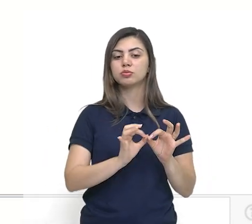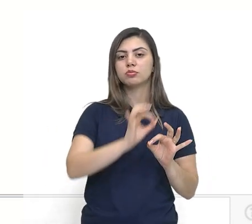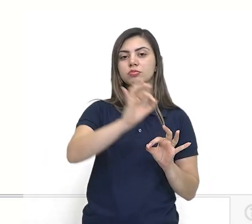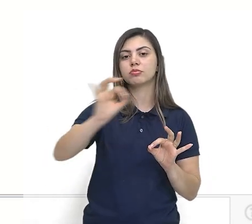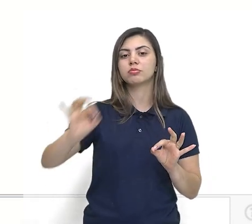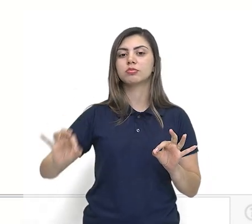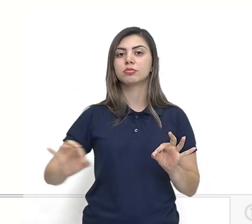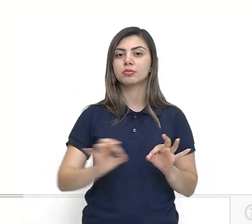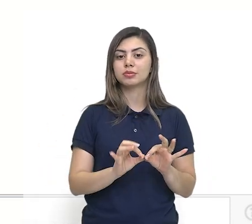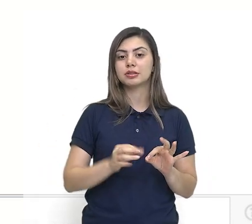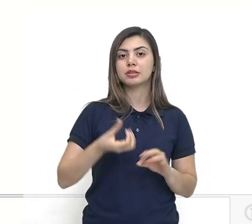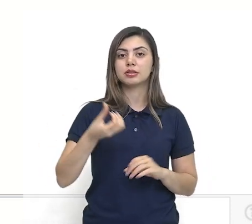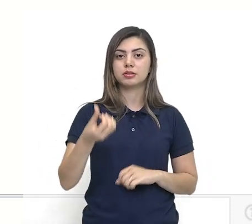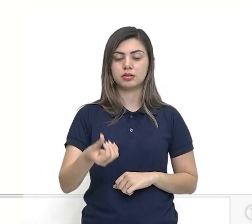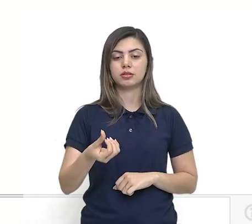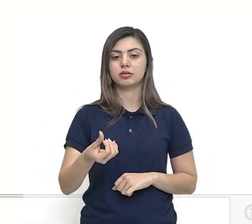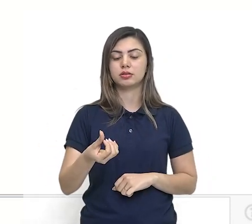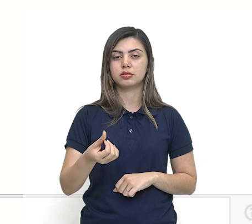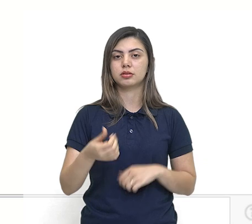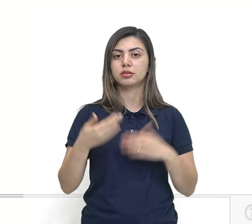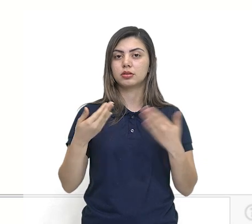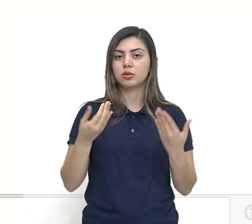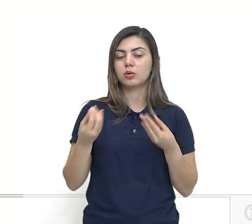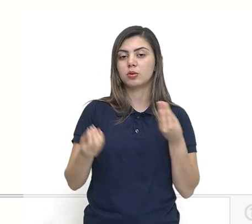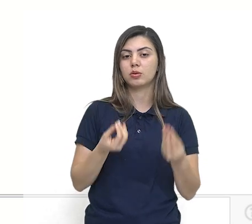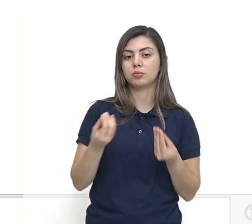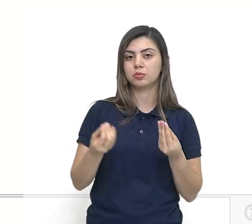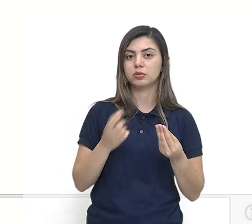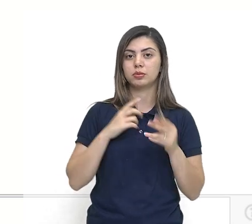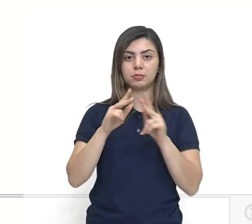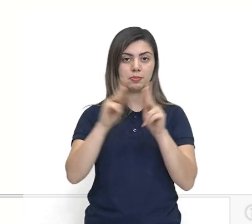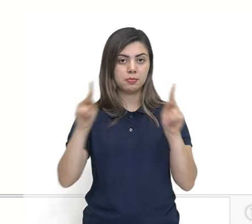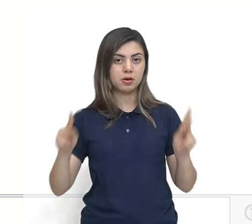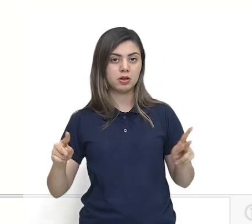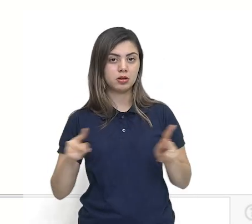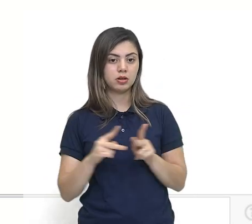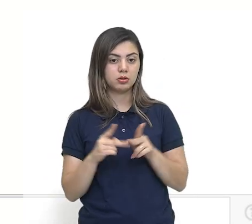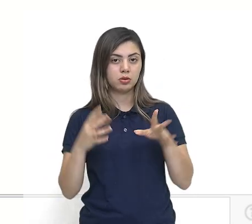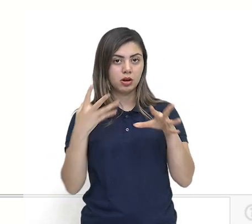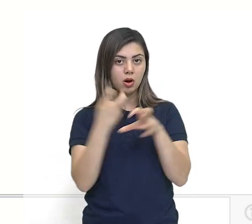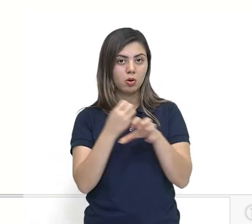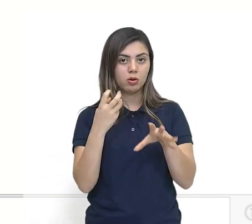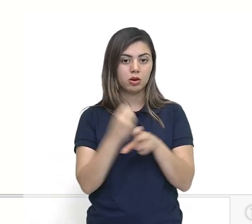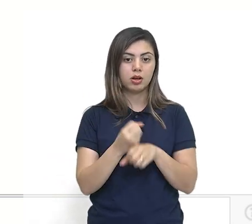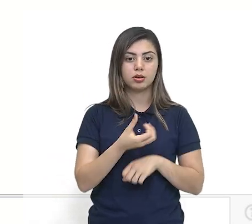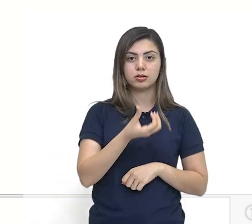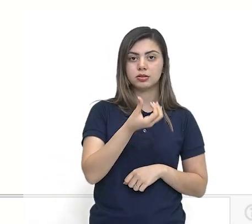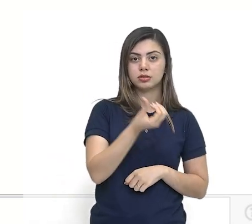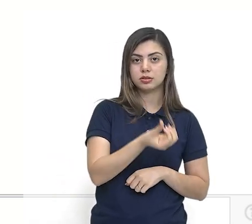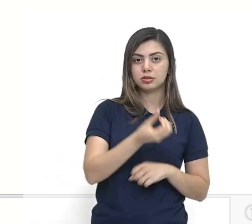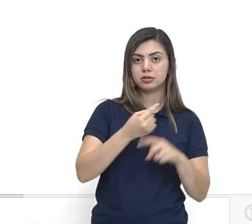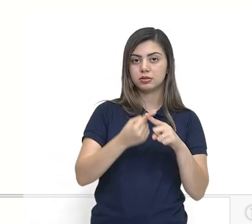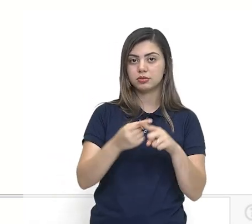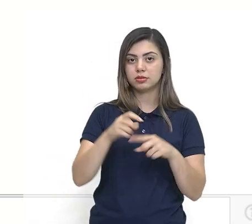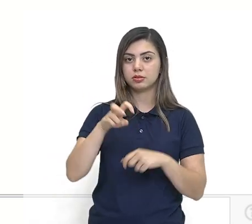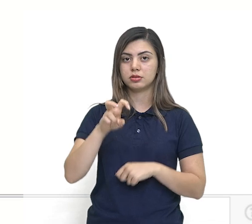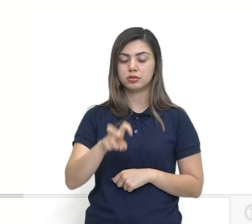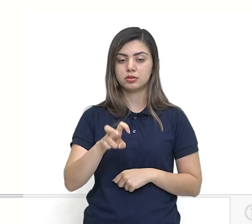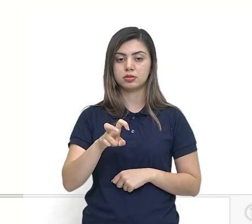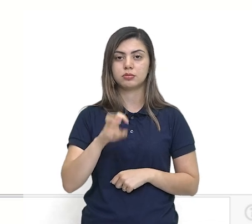6. Certo? Então eu vou ter perímetro, soma dos lados, 6 vezes